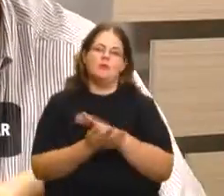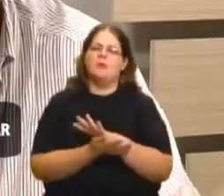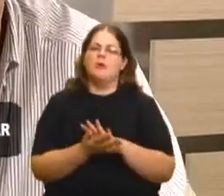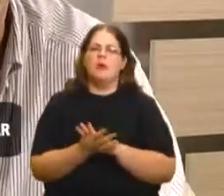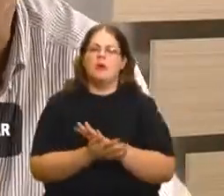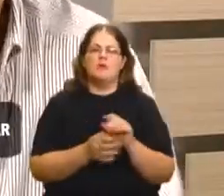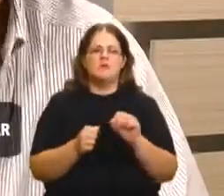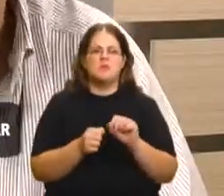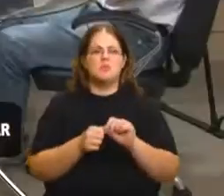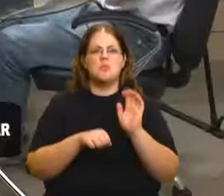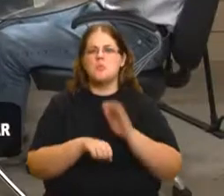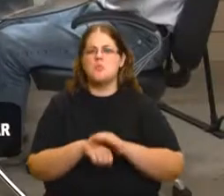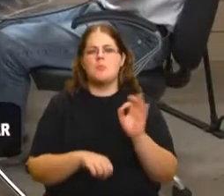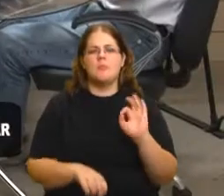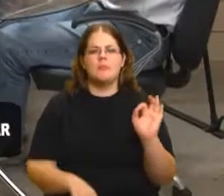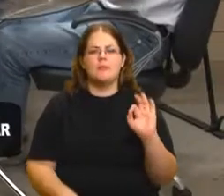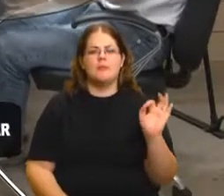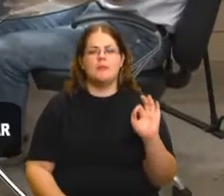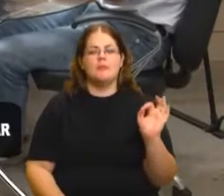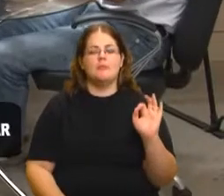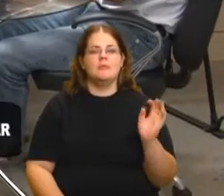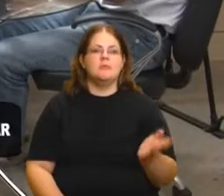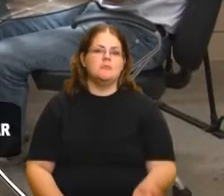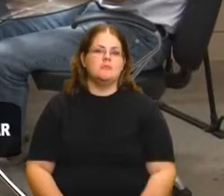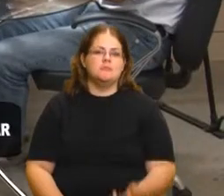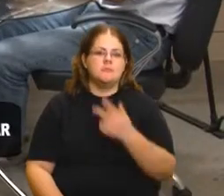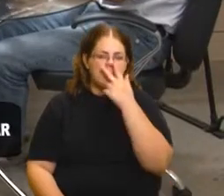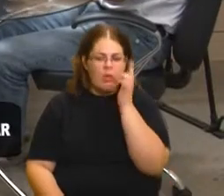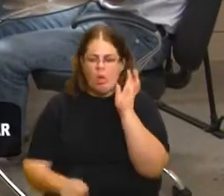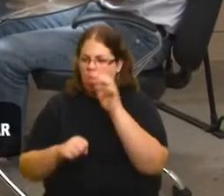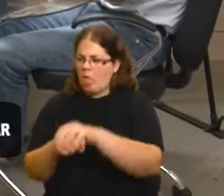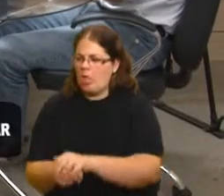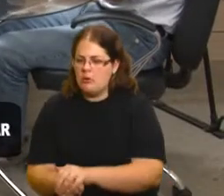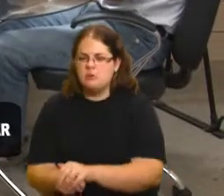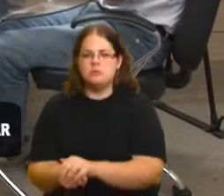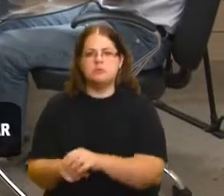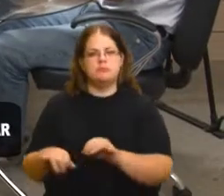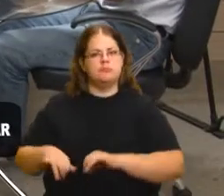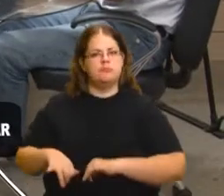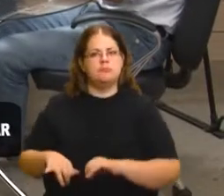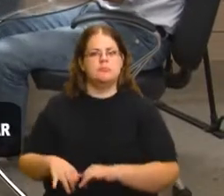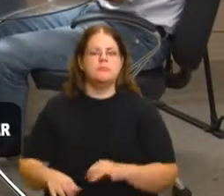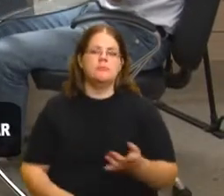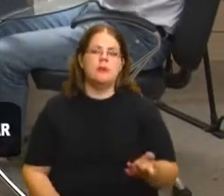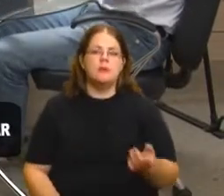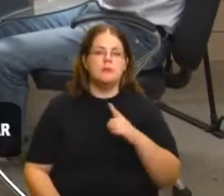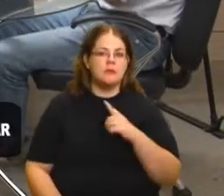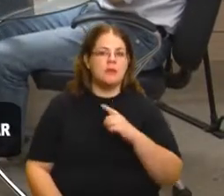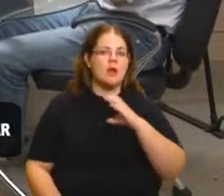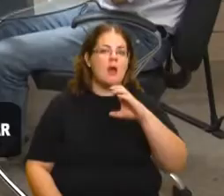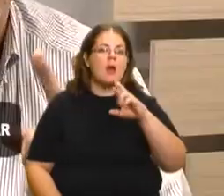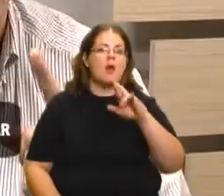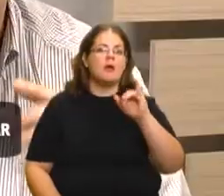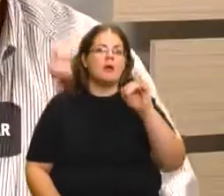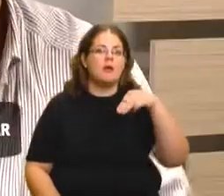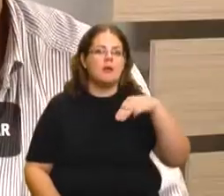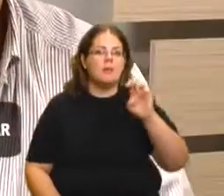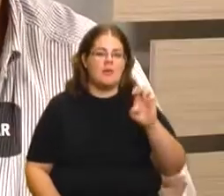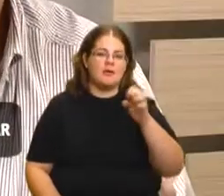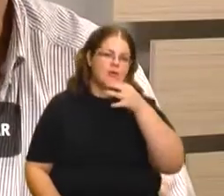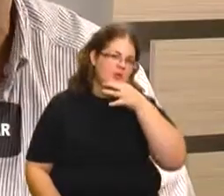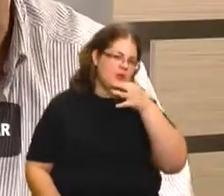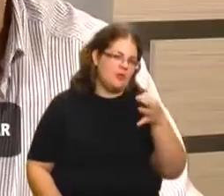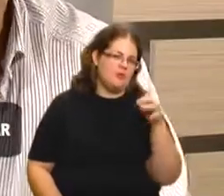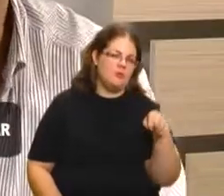ter expressado, eu vou preso. Uma atitude subversiva, como fora... Não, nem atitude. Havia o crime de opinião. Crime